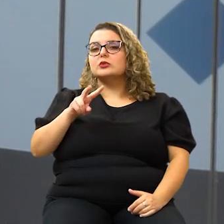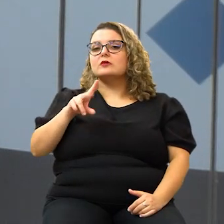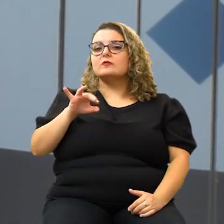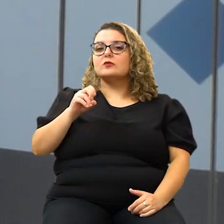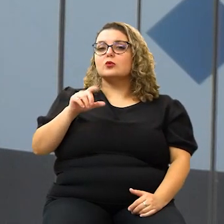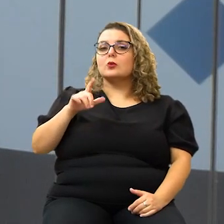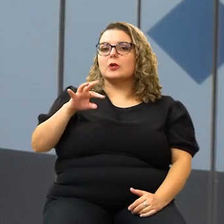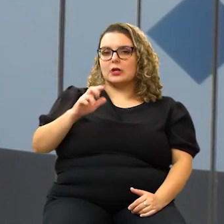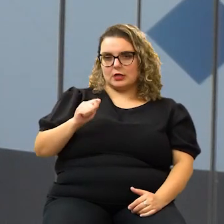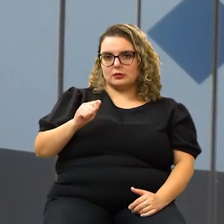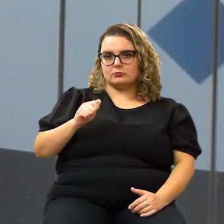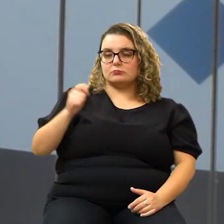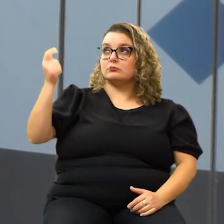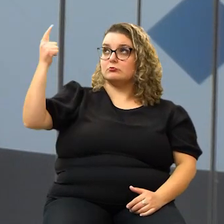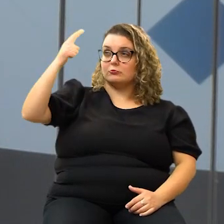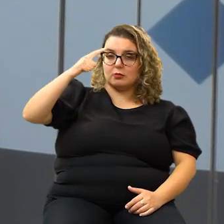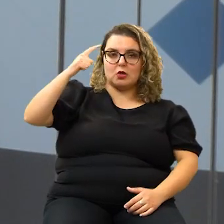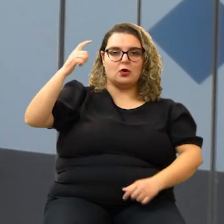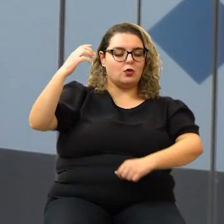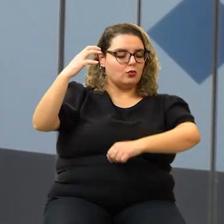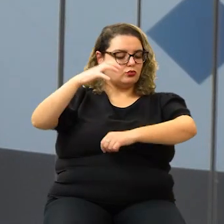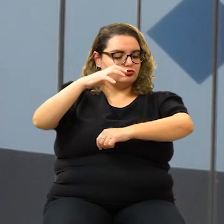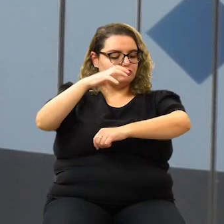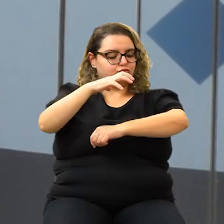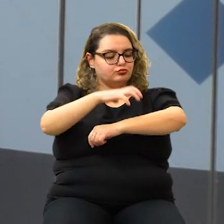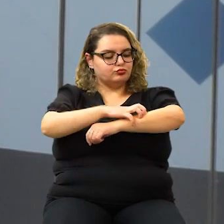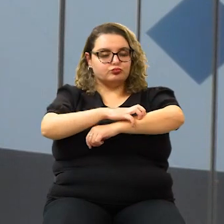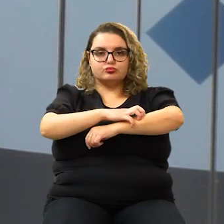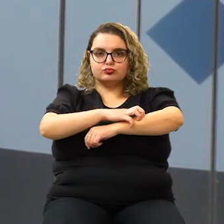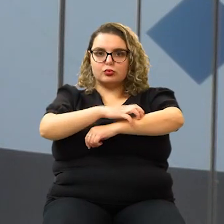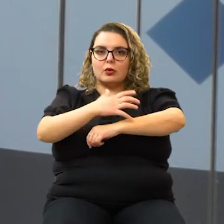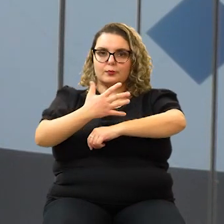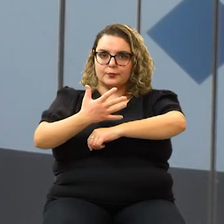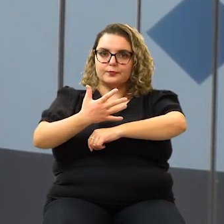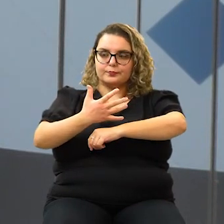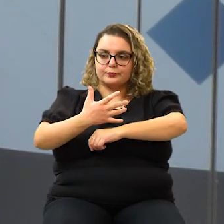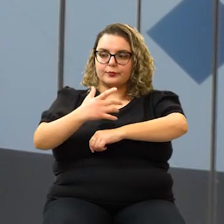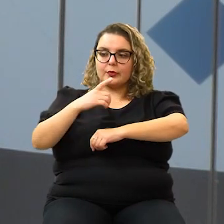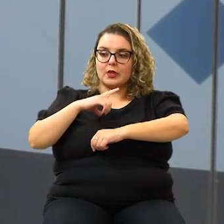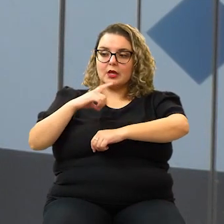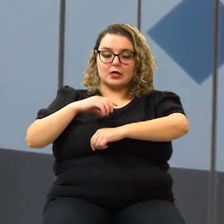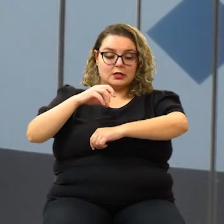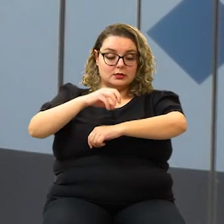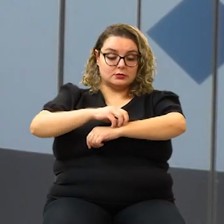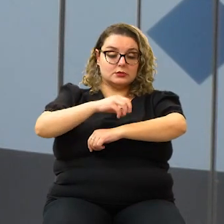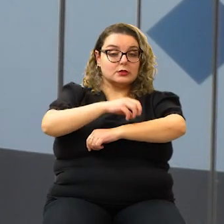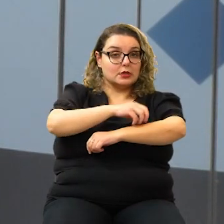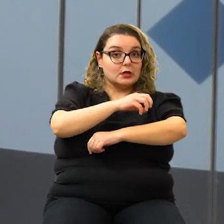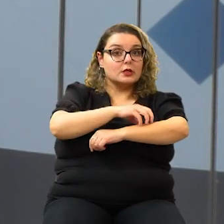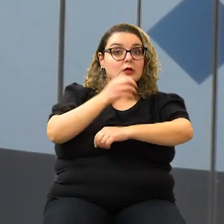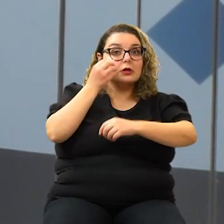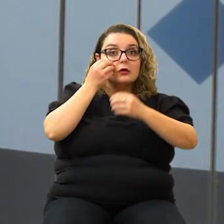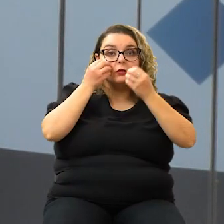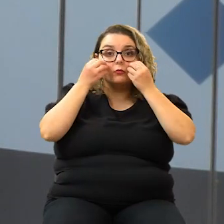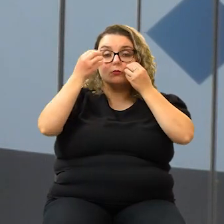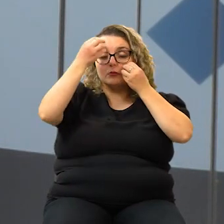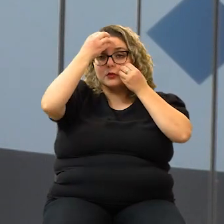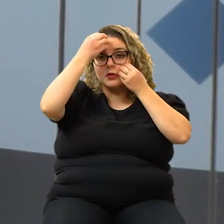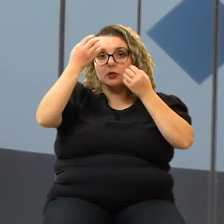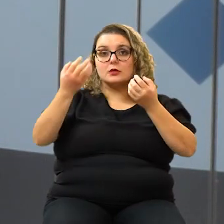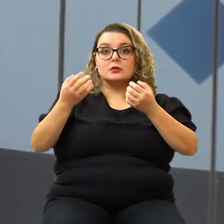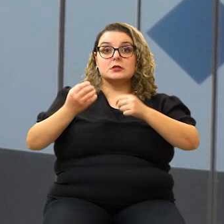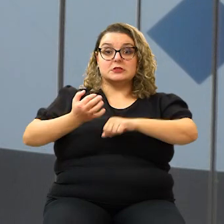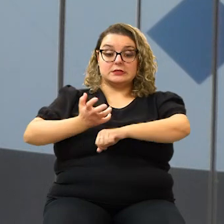chega do sol até a nossa pele, que provoca aquelas manchas, né?